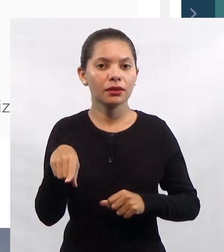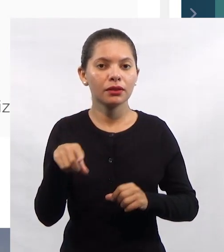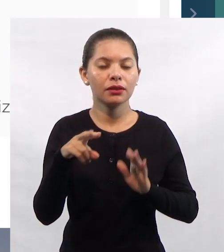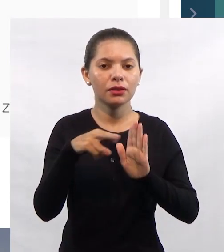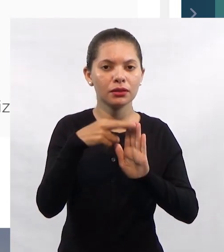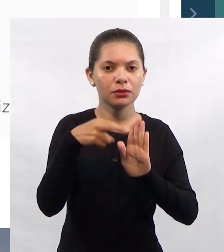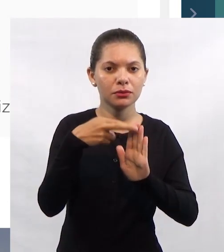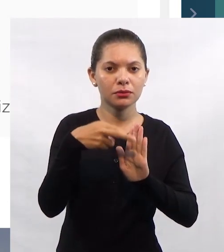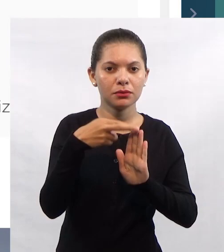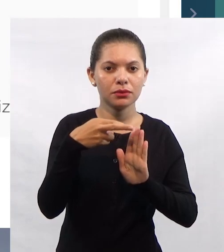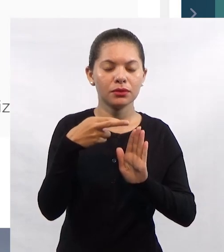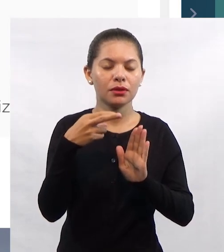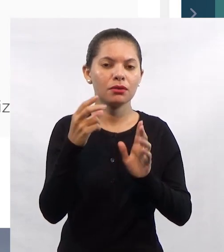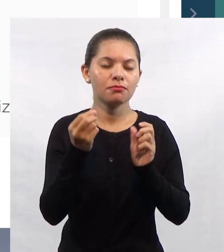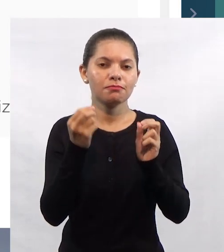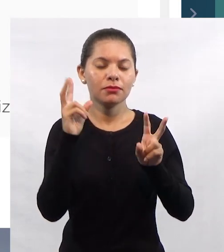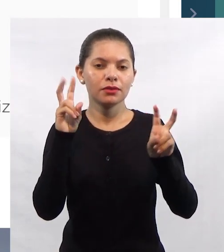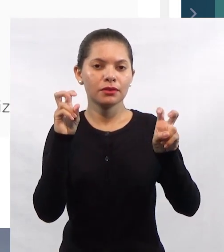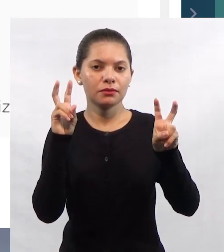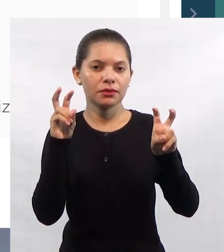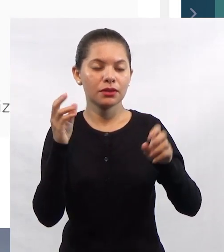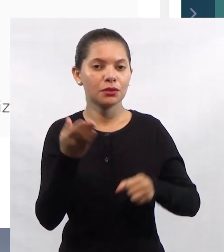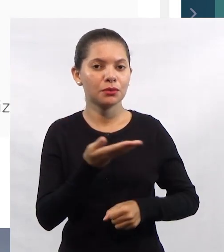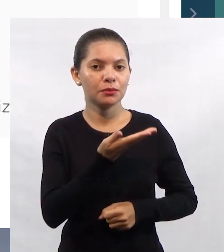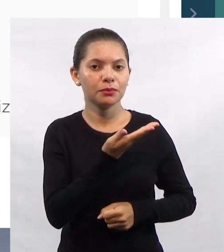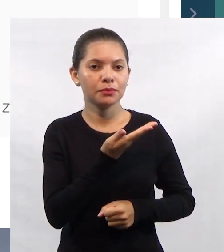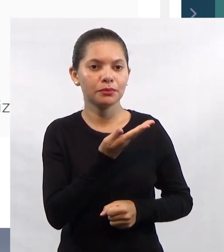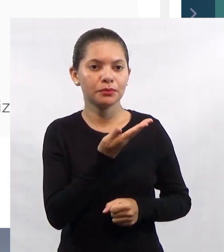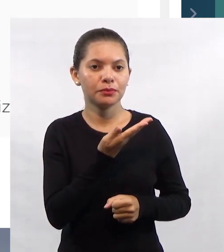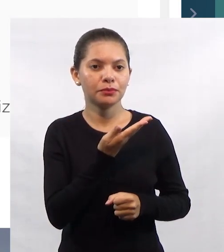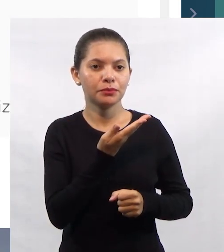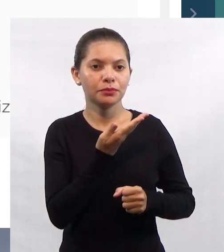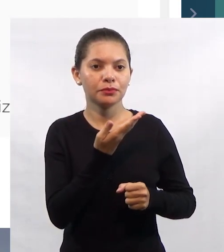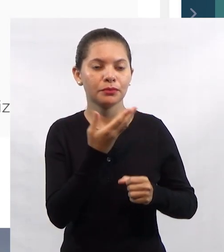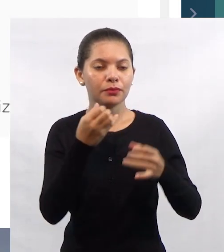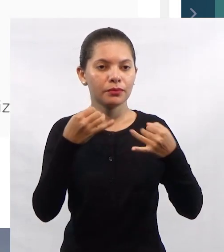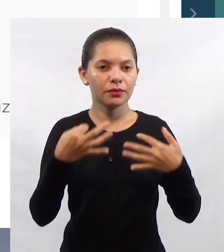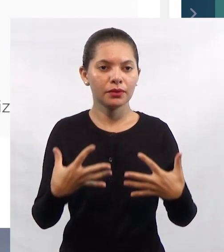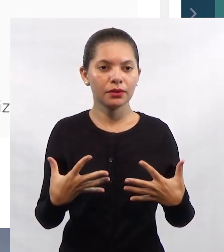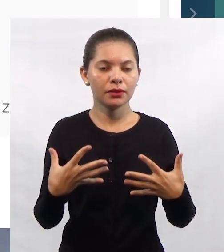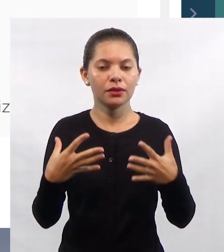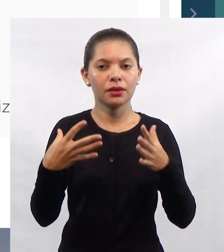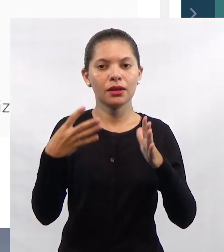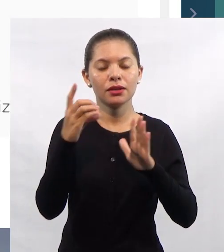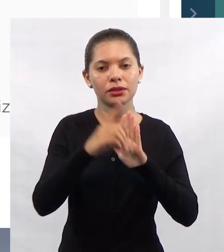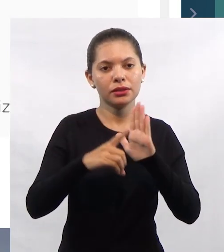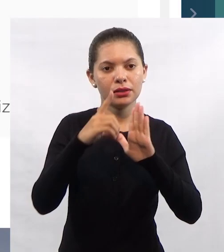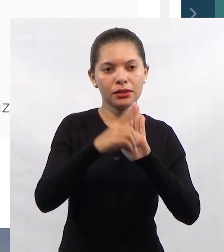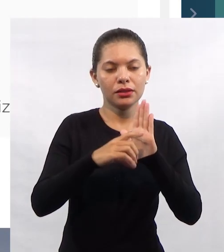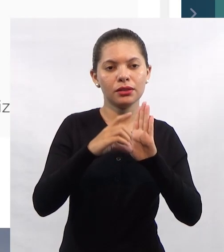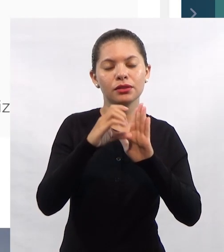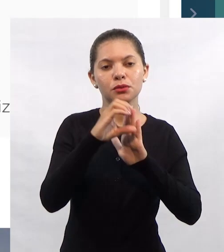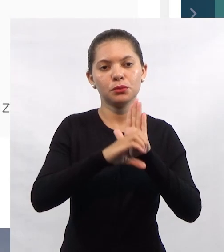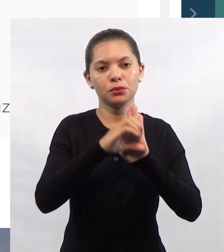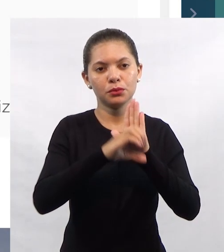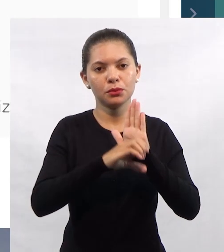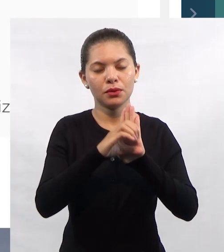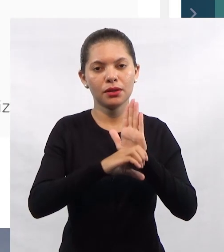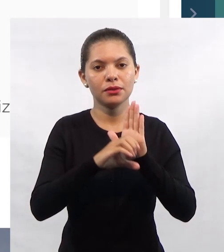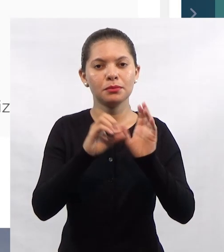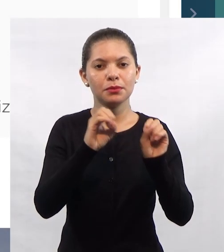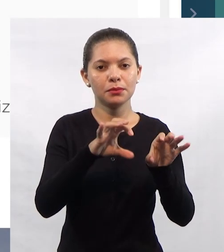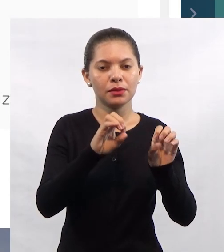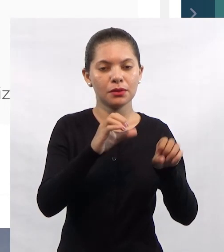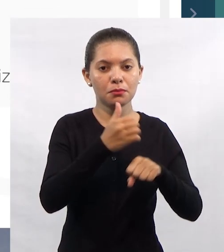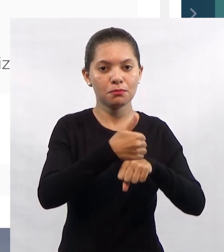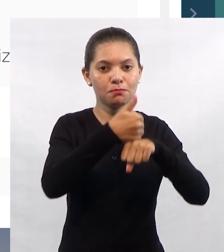adultos. E a resolução que a gente está tratando, que é a resolução que define as diretrizes curriculares para a educação profissional e tecnológica,